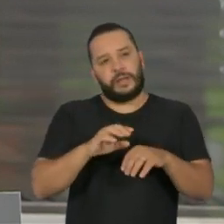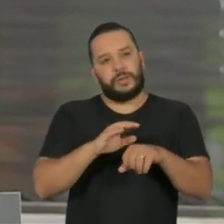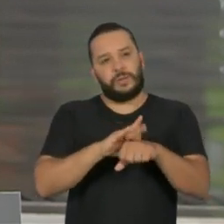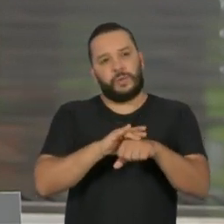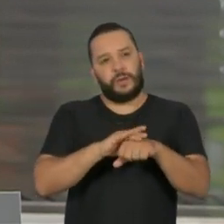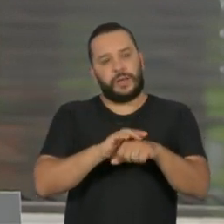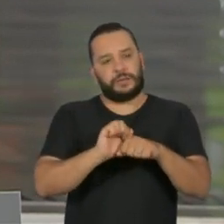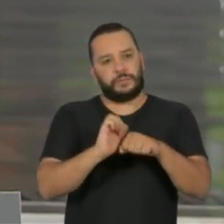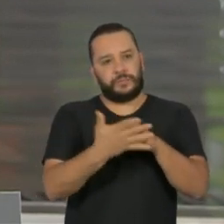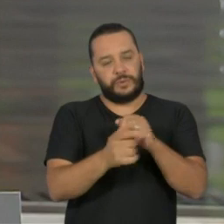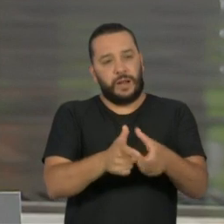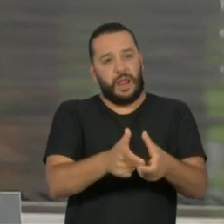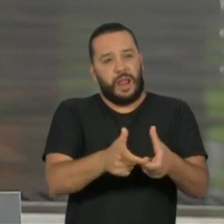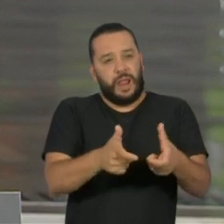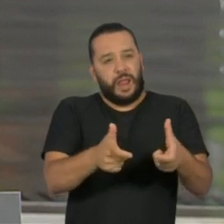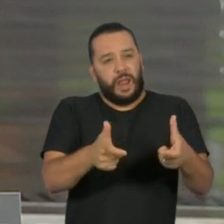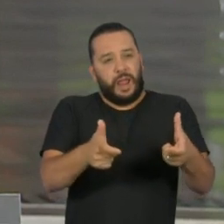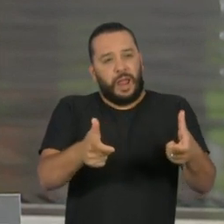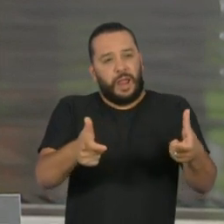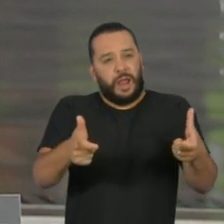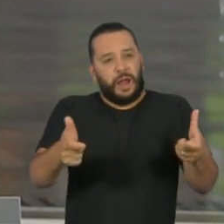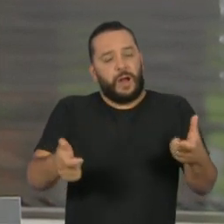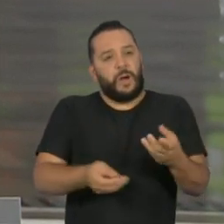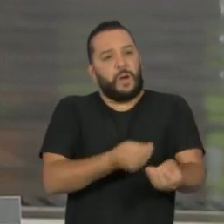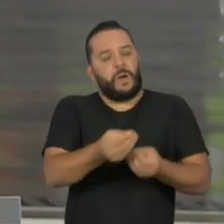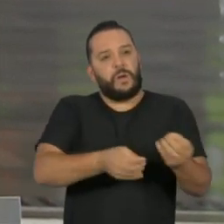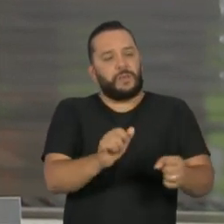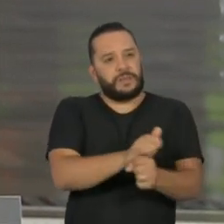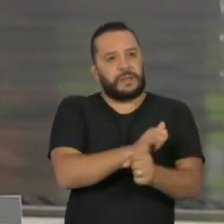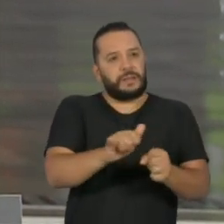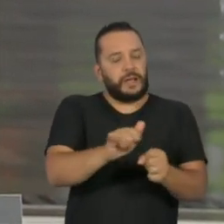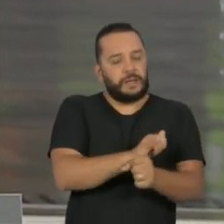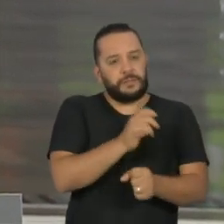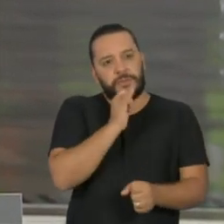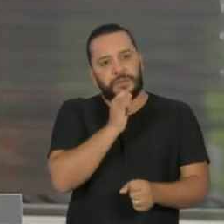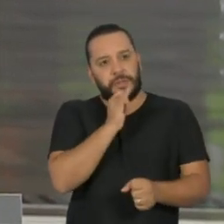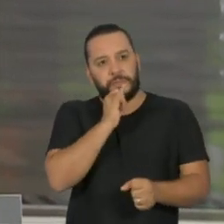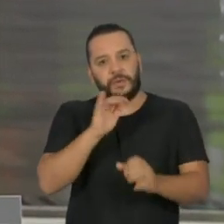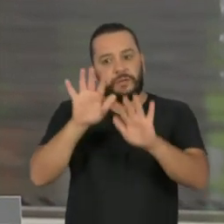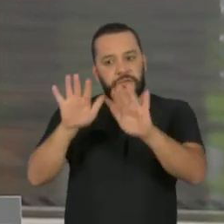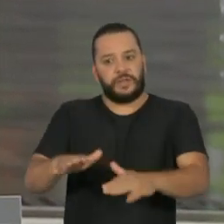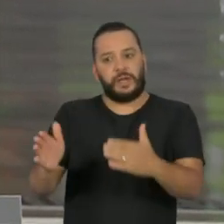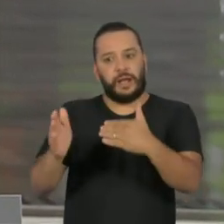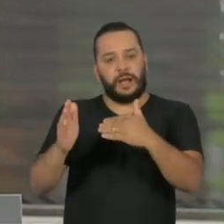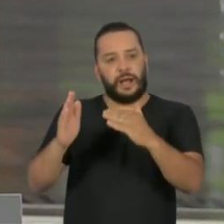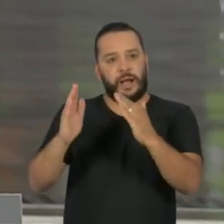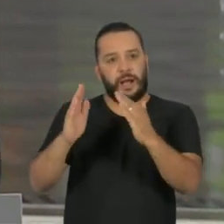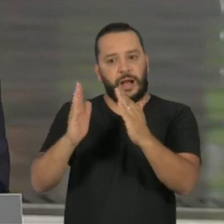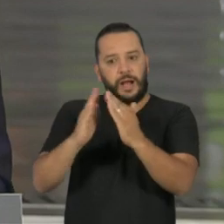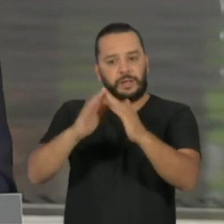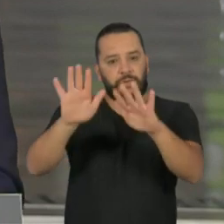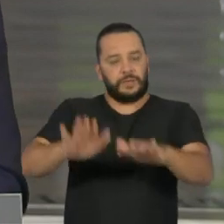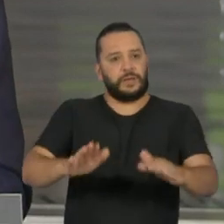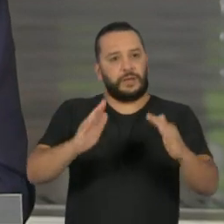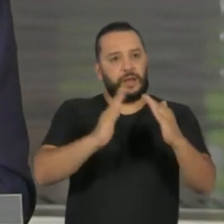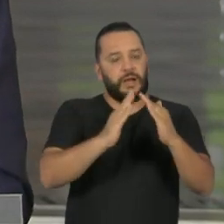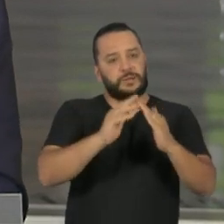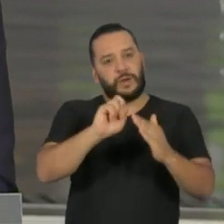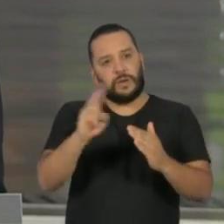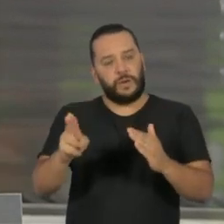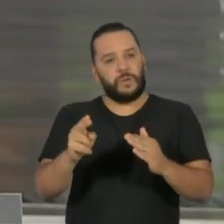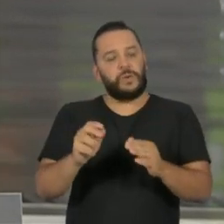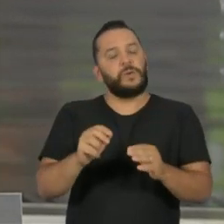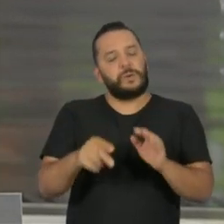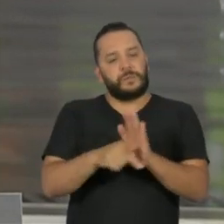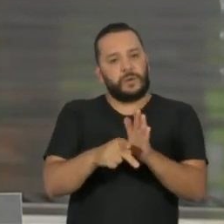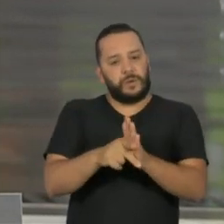previsão de adotar alguma medida mais drástica, como toque de recolher ou mesmo isolamento do estado? Obrigada.